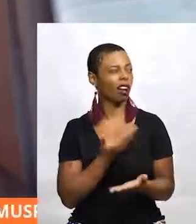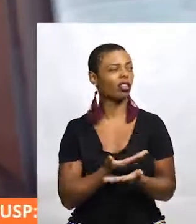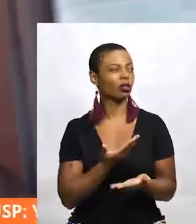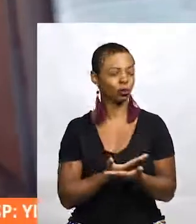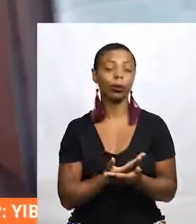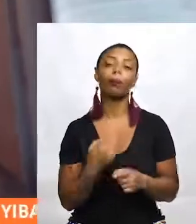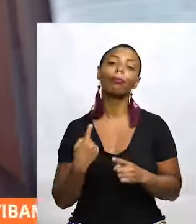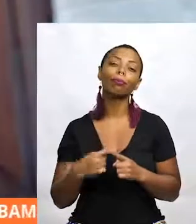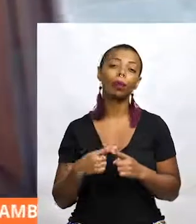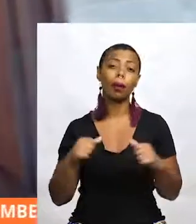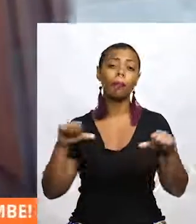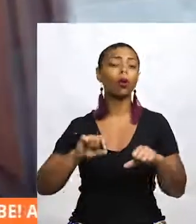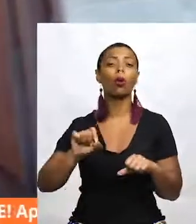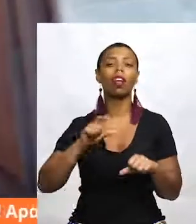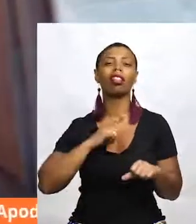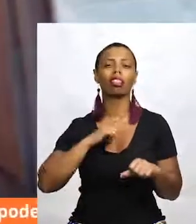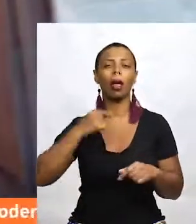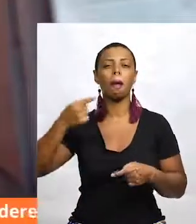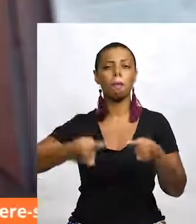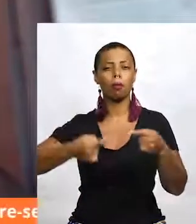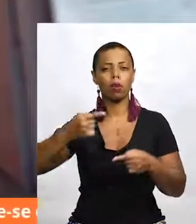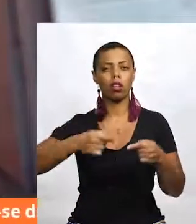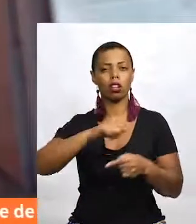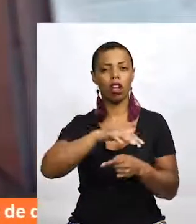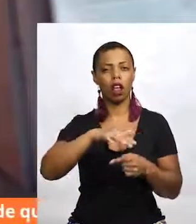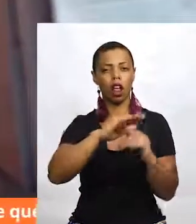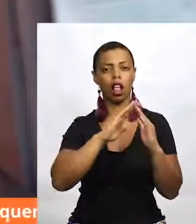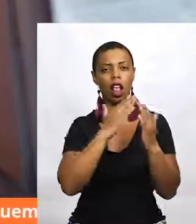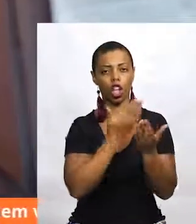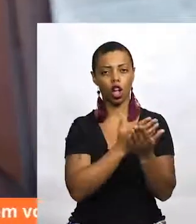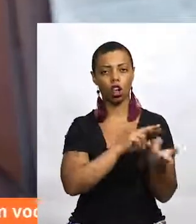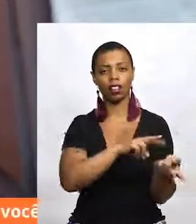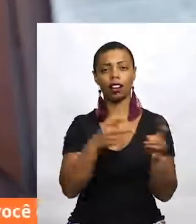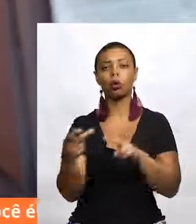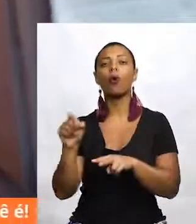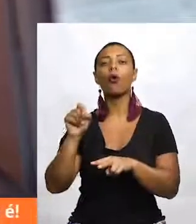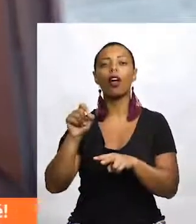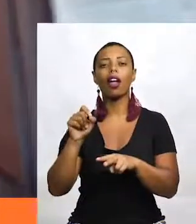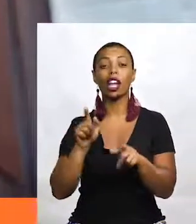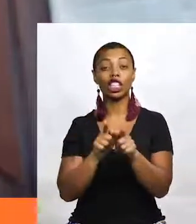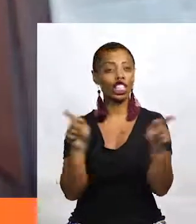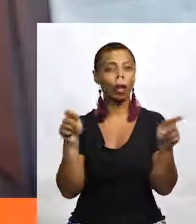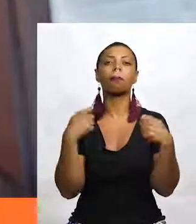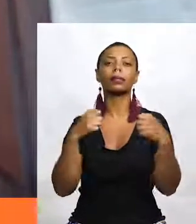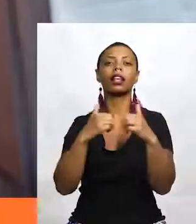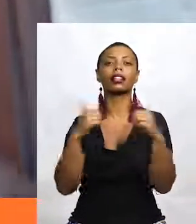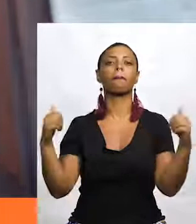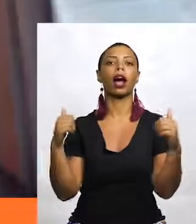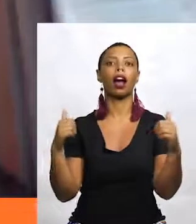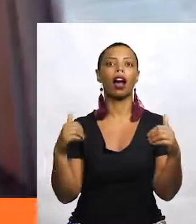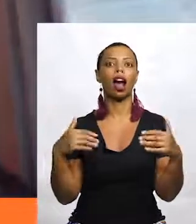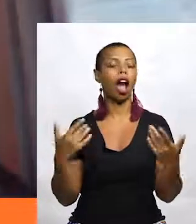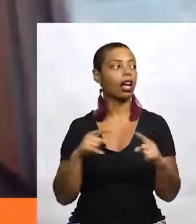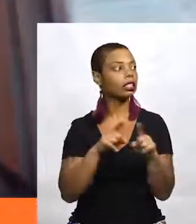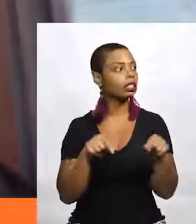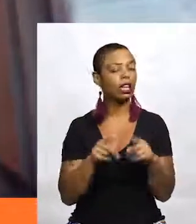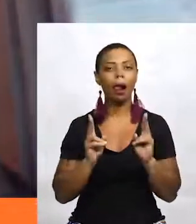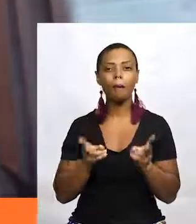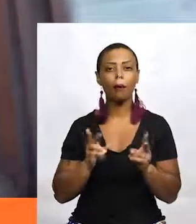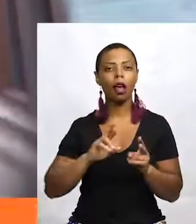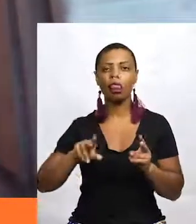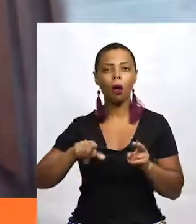piorar, havia uma política na escola para a qual nós somos transferidas, de separar gêmeos. Então, nós não ficamos na mesma sala.